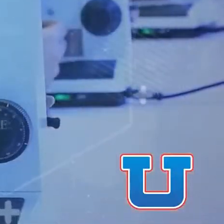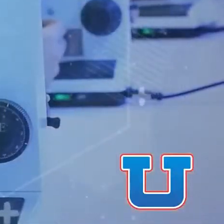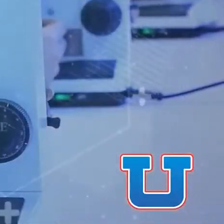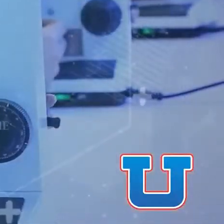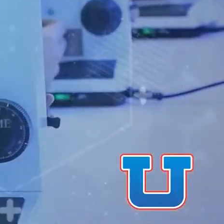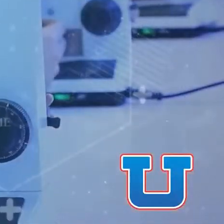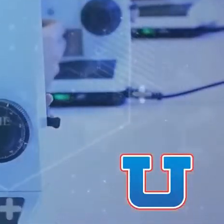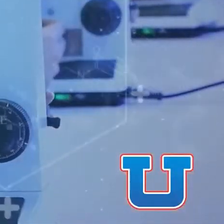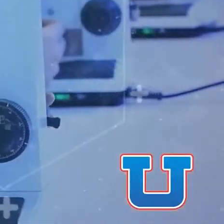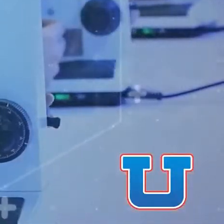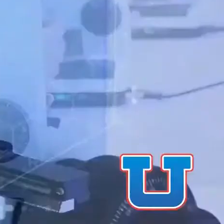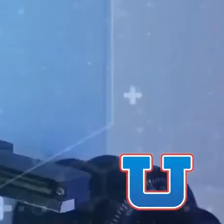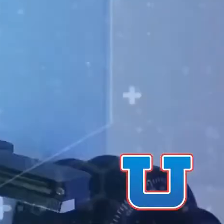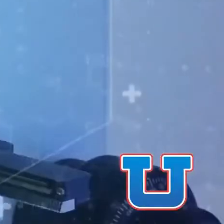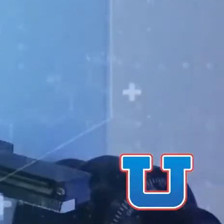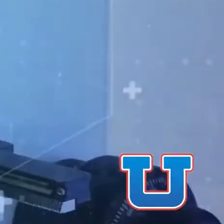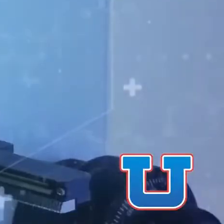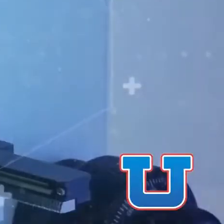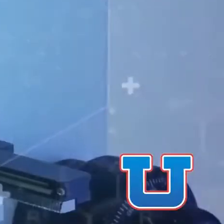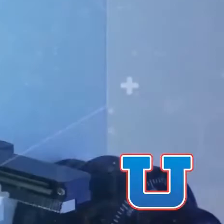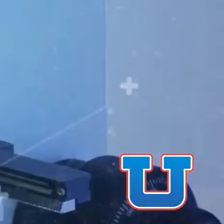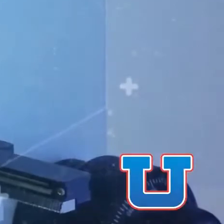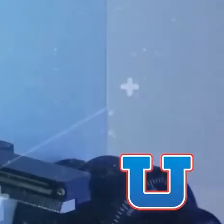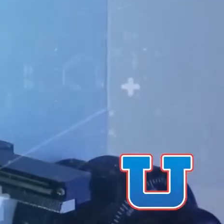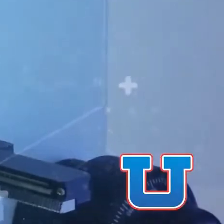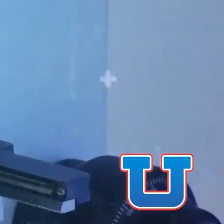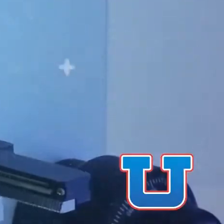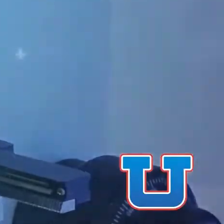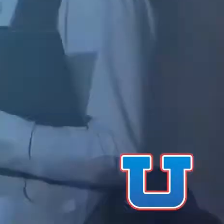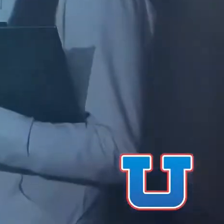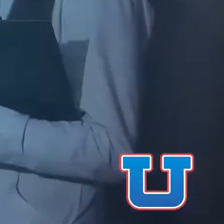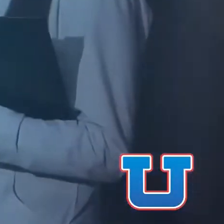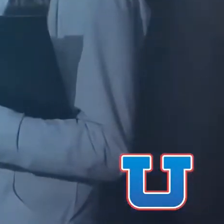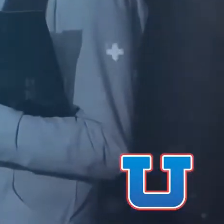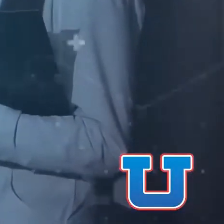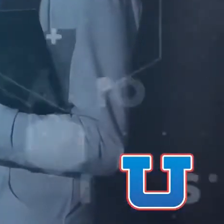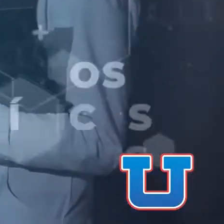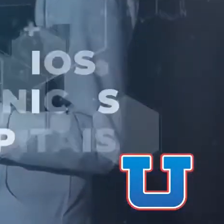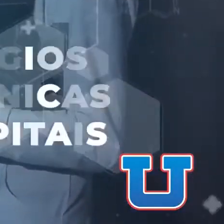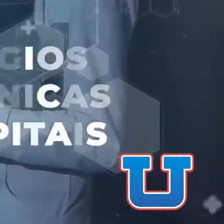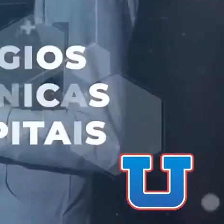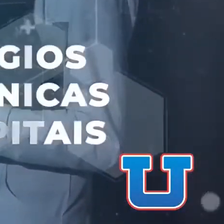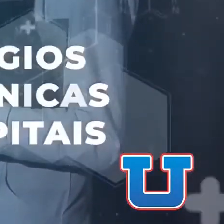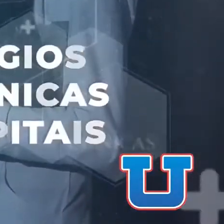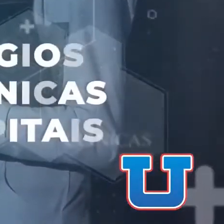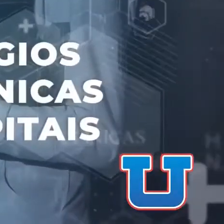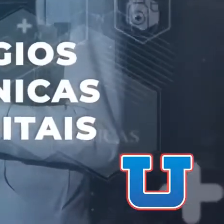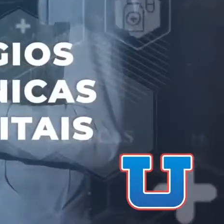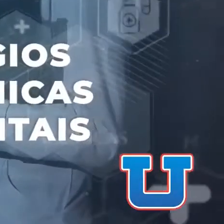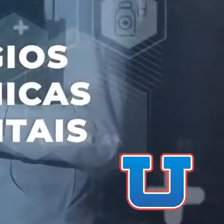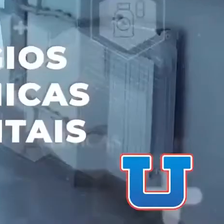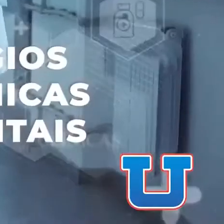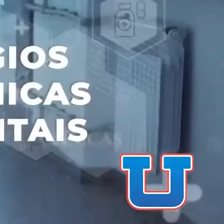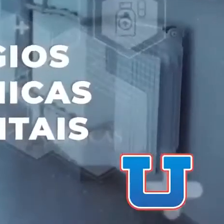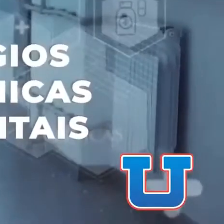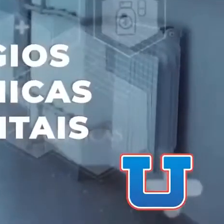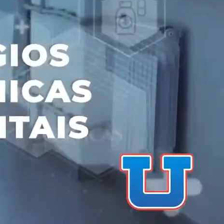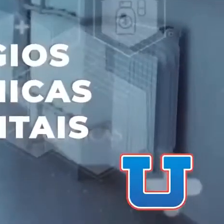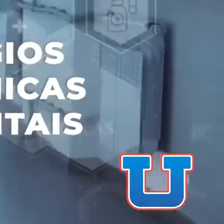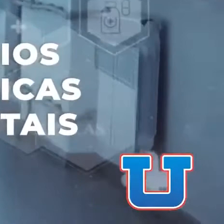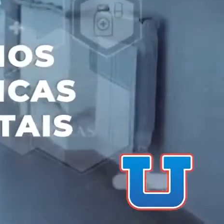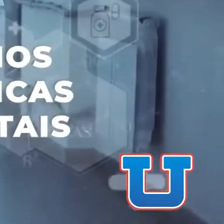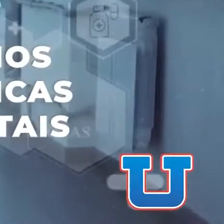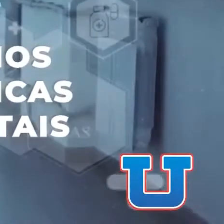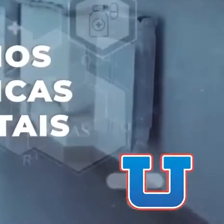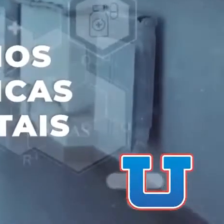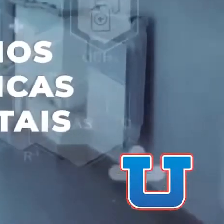laboratórios de ponta para você pôr em prática os conhecimentos adquiridos em sala de aula e estágios em clínicas e hospitais. Não perca tempo e